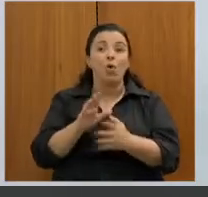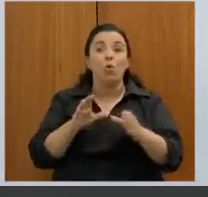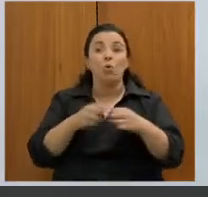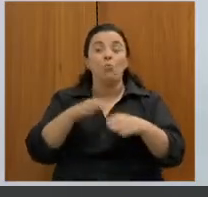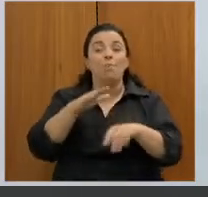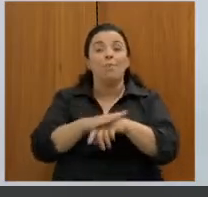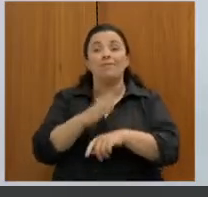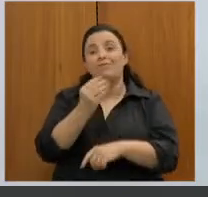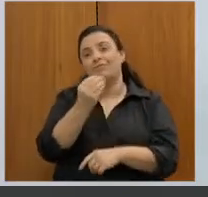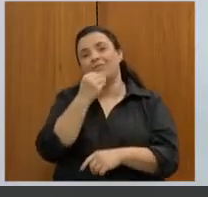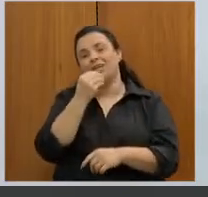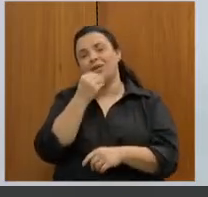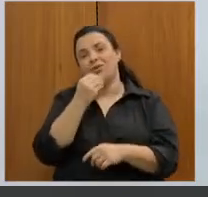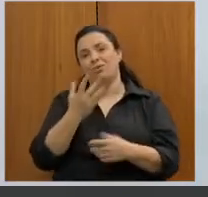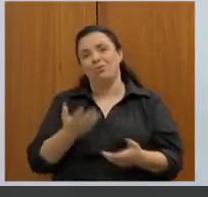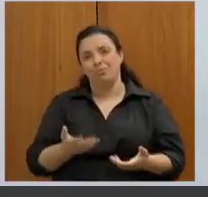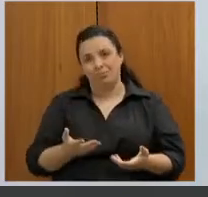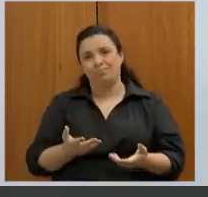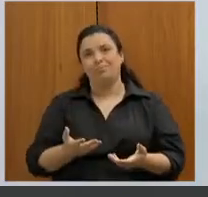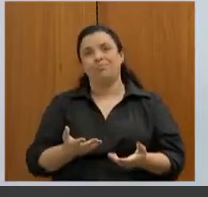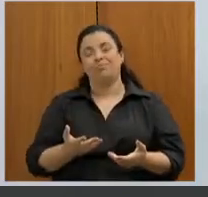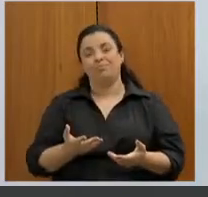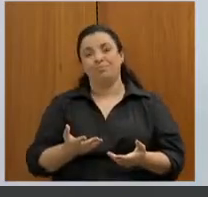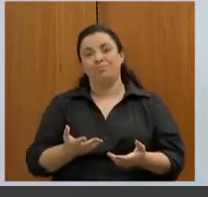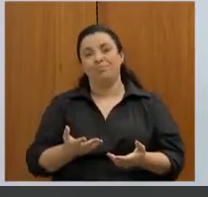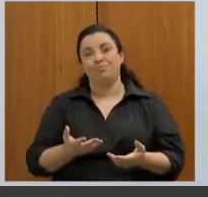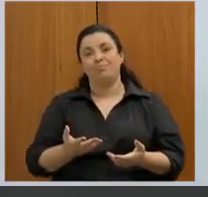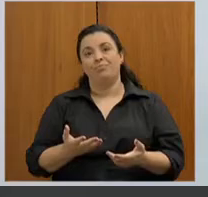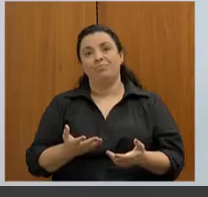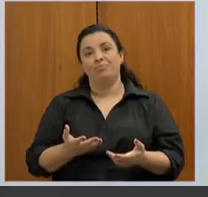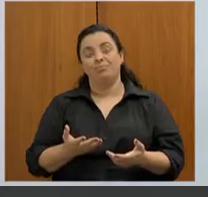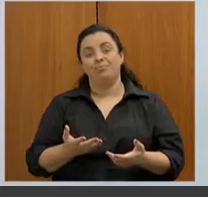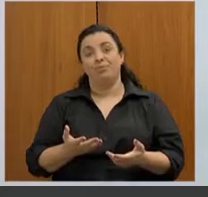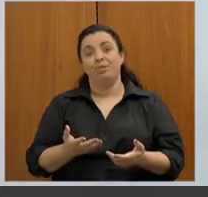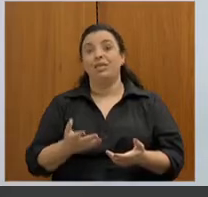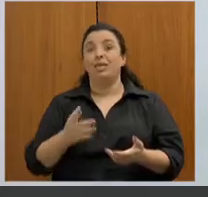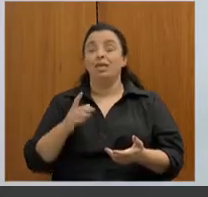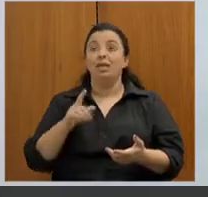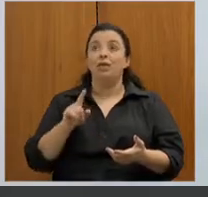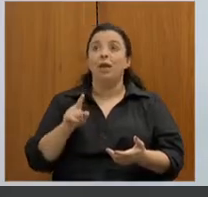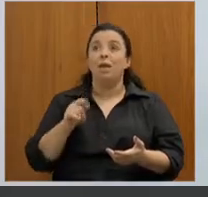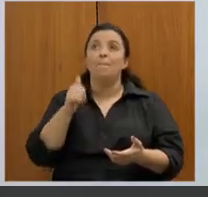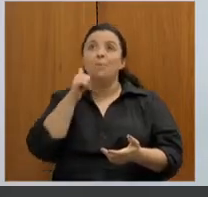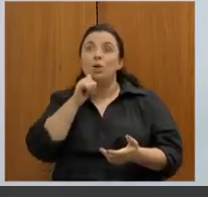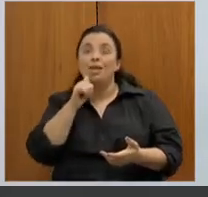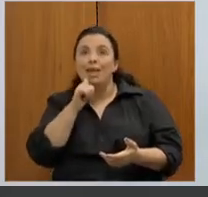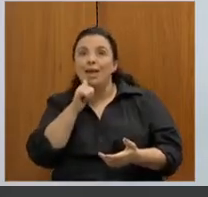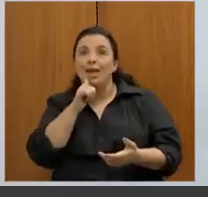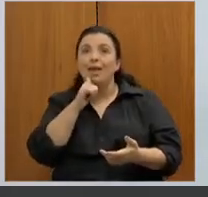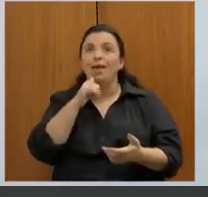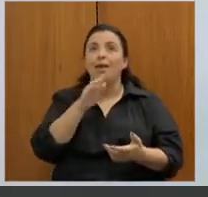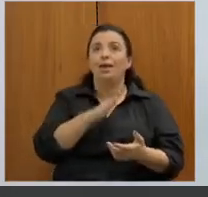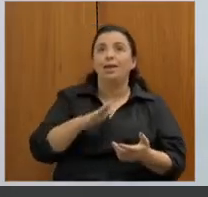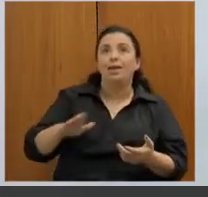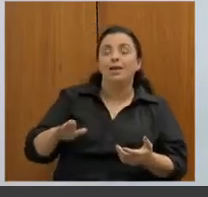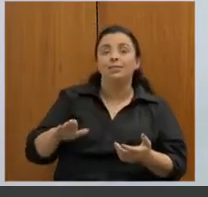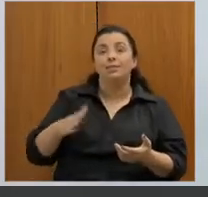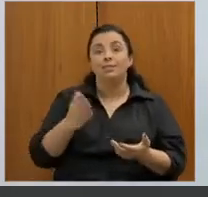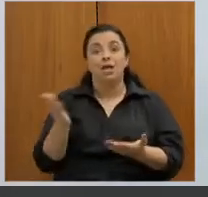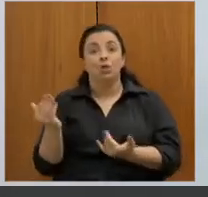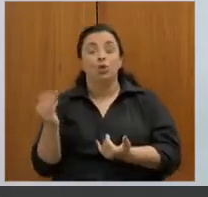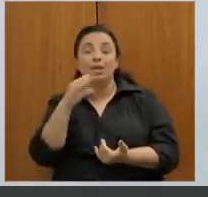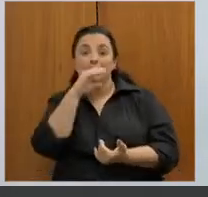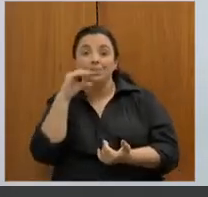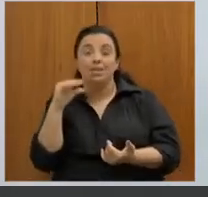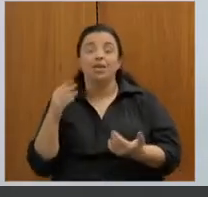eu apresento aqui né sendo mulheres e crianças e adolescentes em